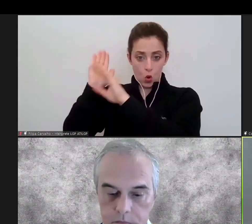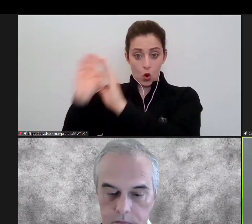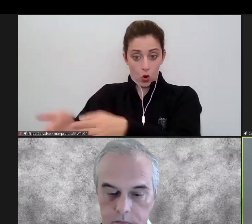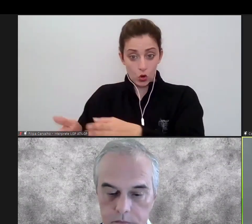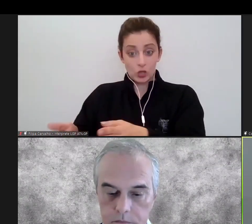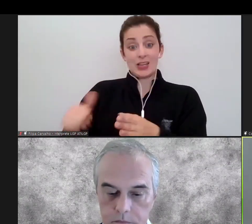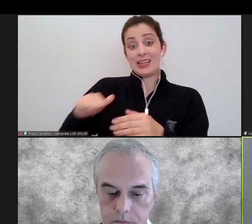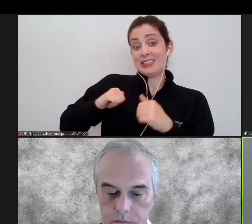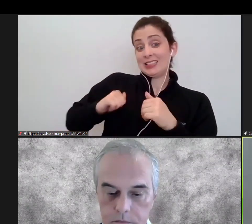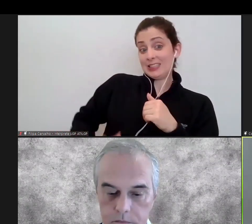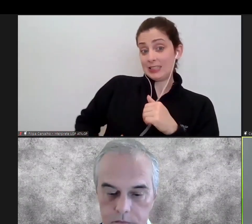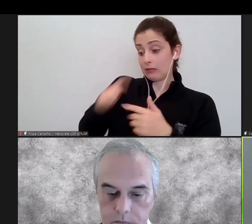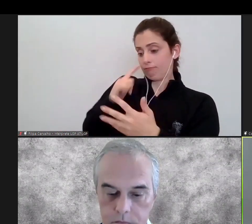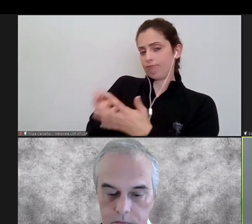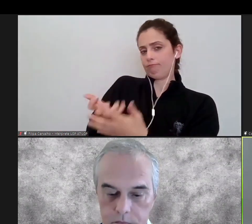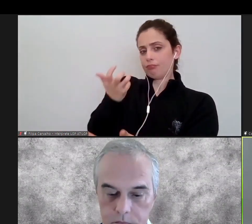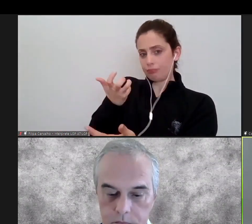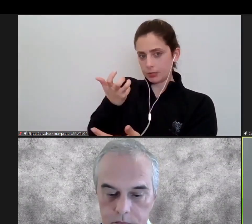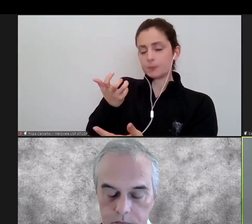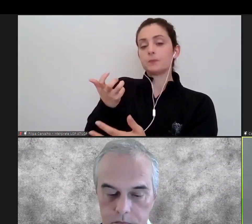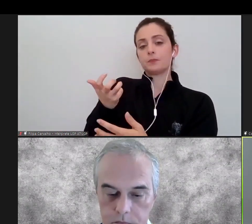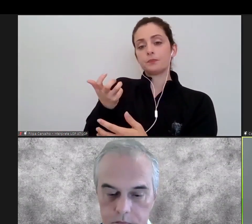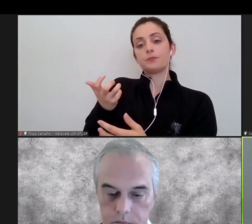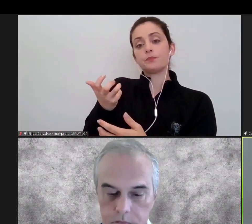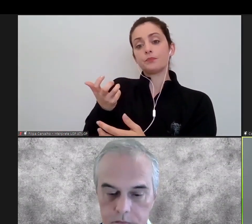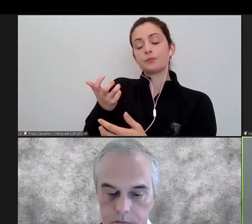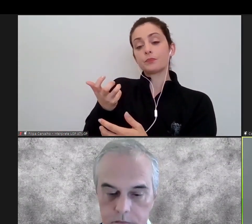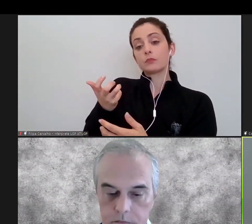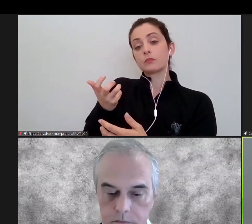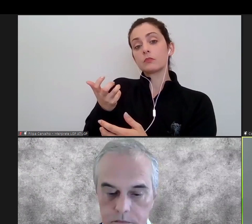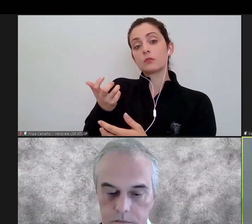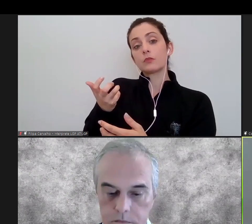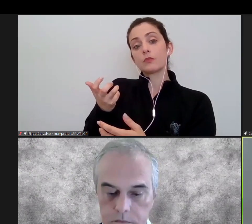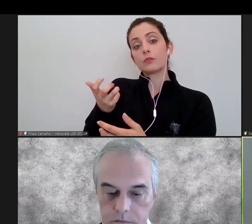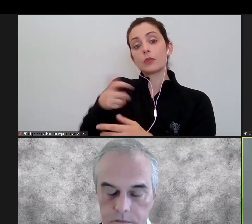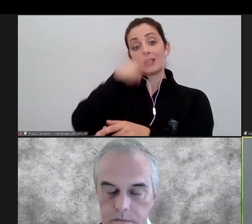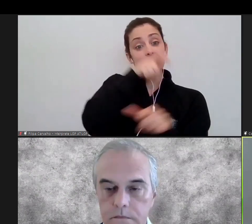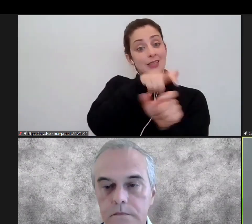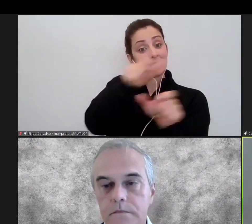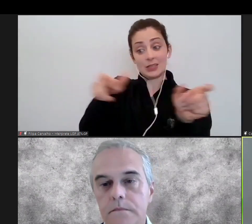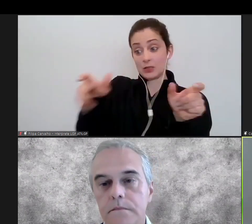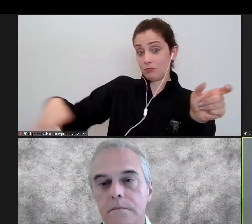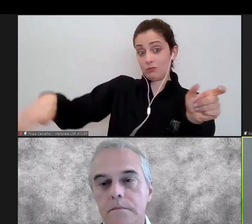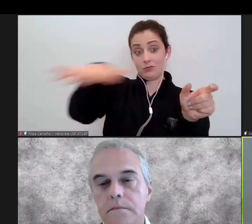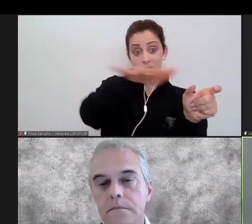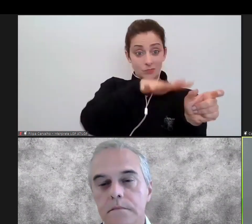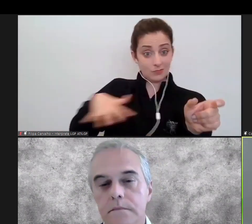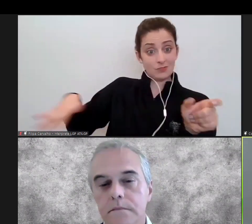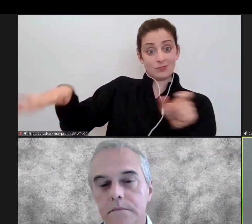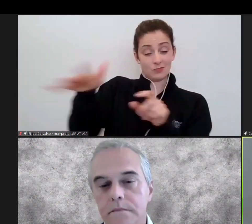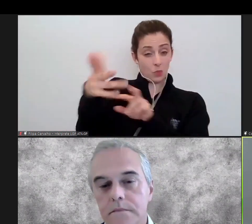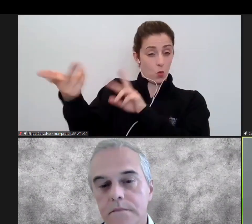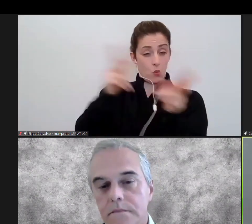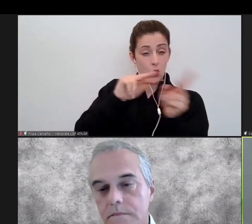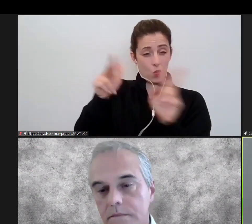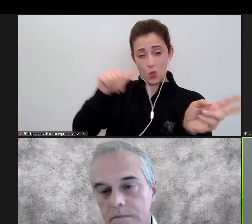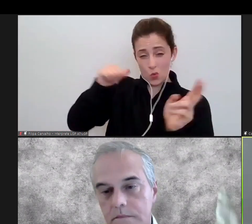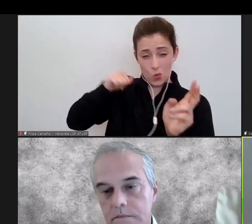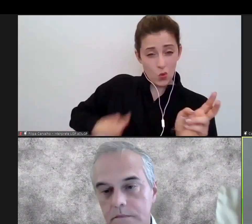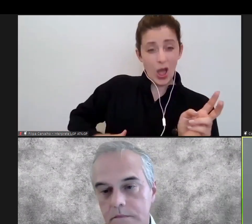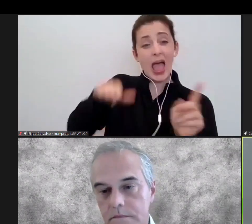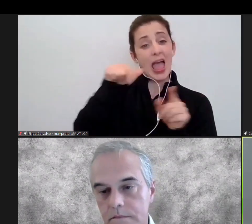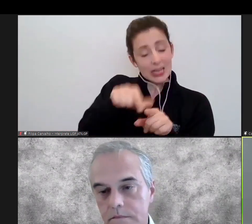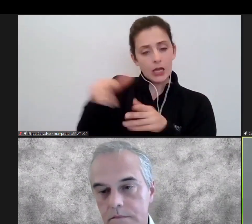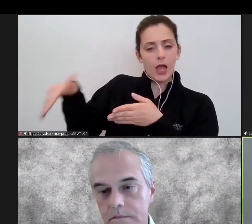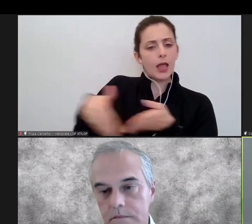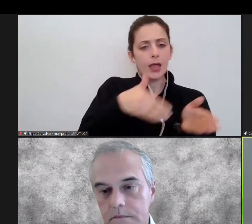aqui é muito, muito presente. E para a população, para estas populações, isto é um caminho de integração que